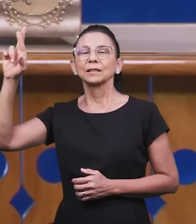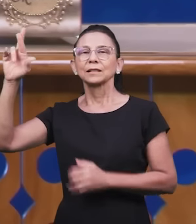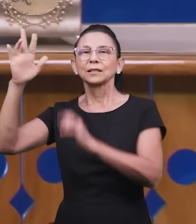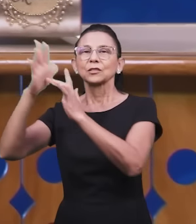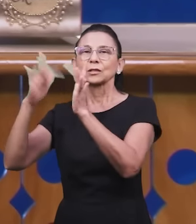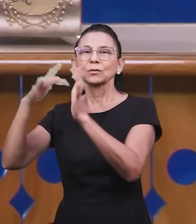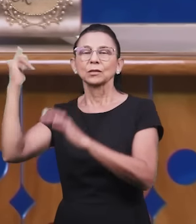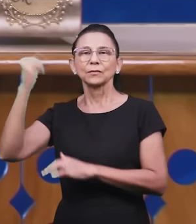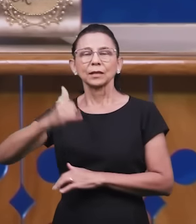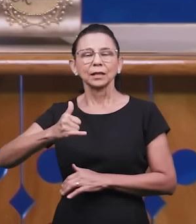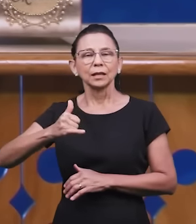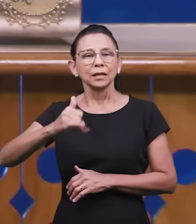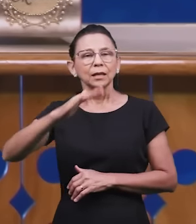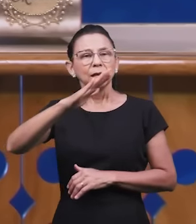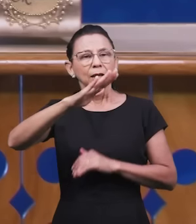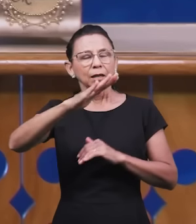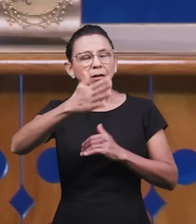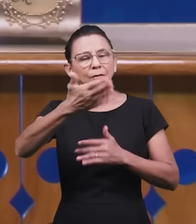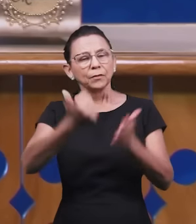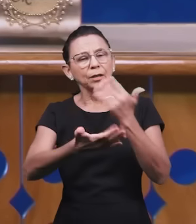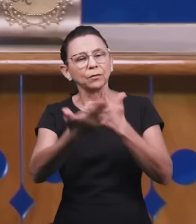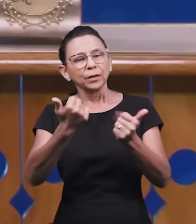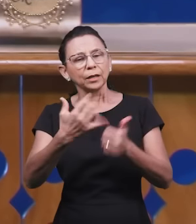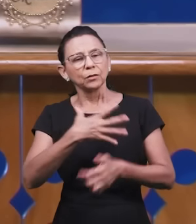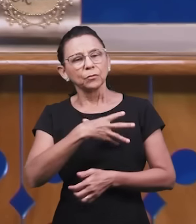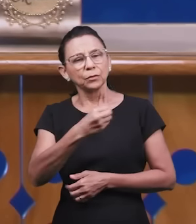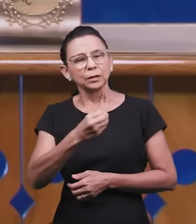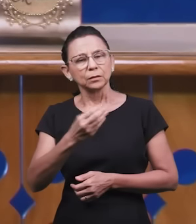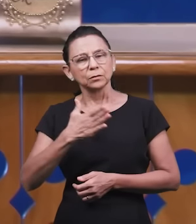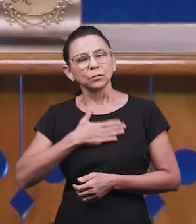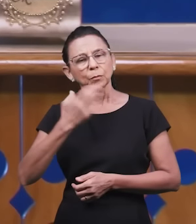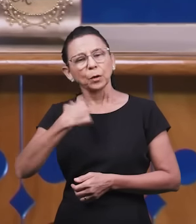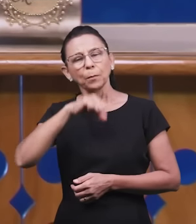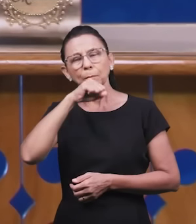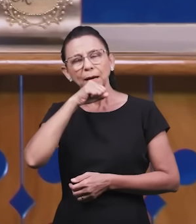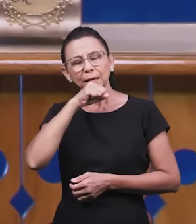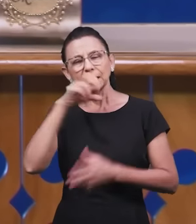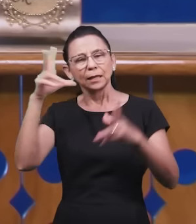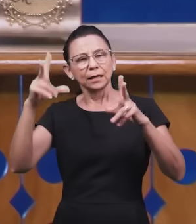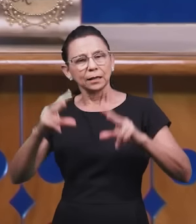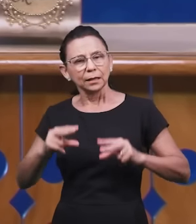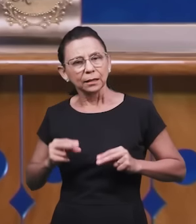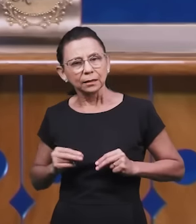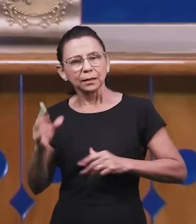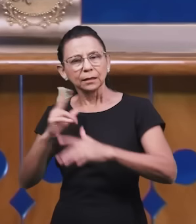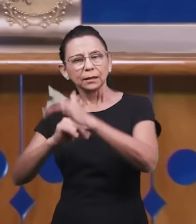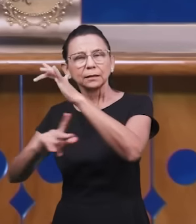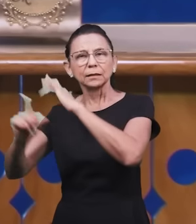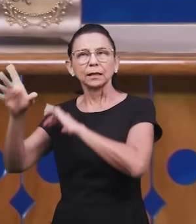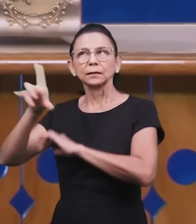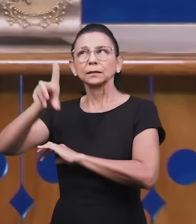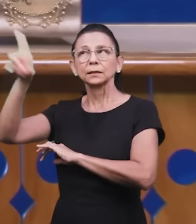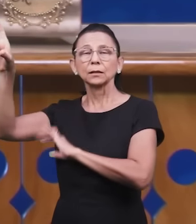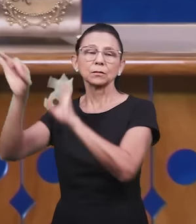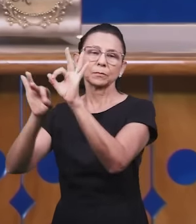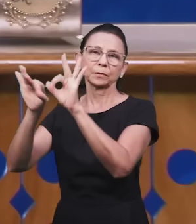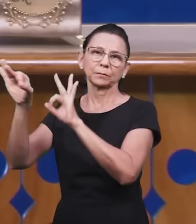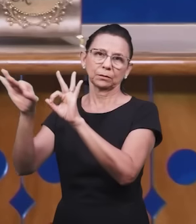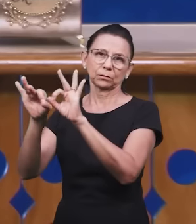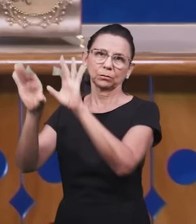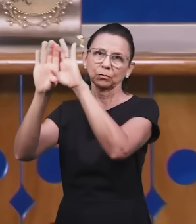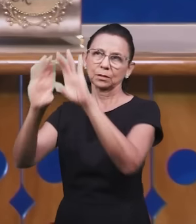Pai, possuí por herança o reino que vos está preparado desde a fundação do mundo. Ou seja, é um reino que foi preparado.